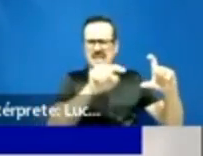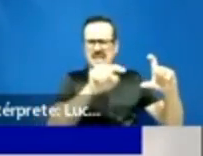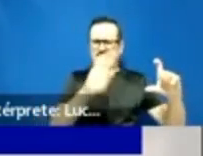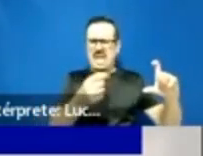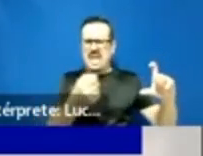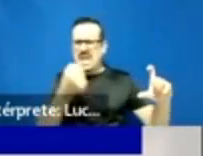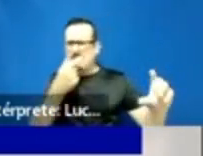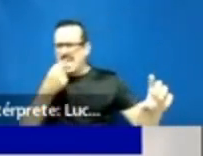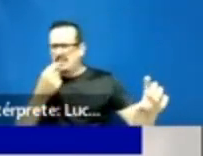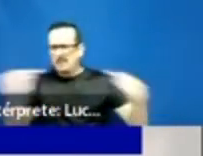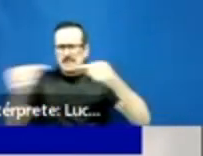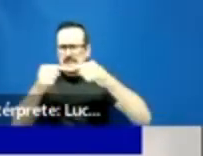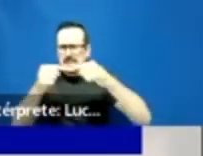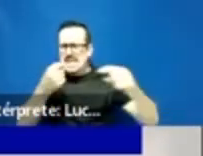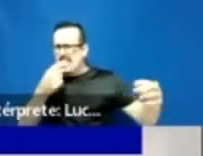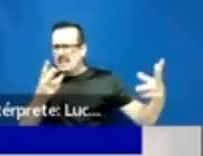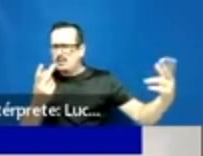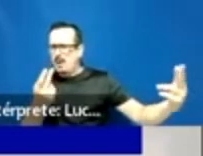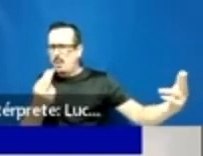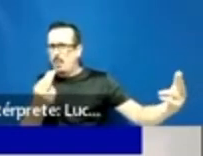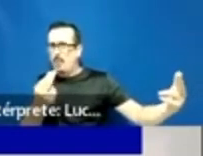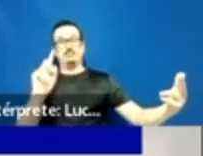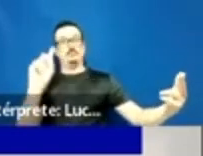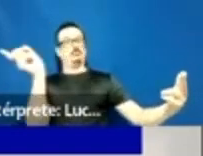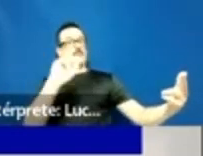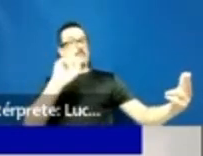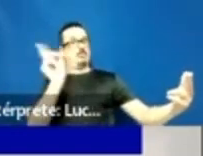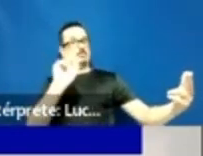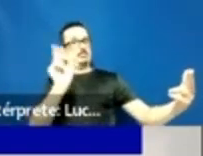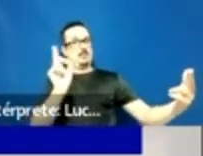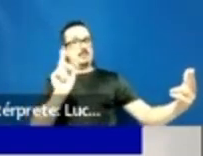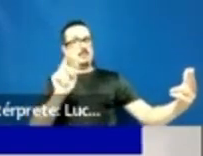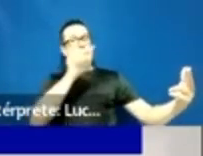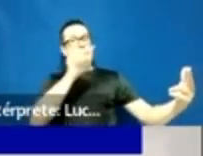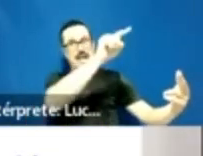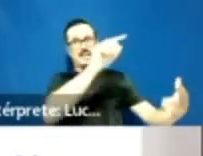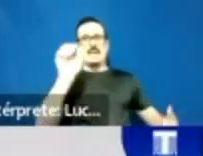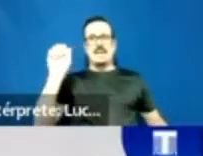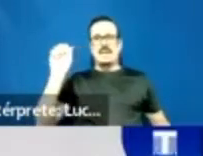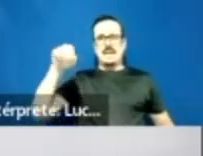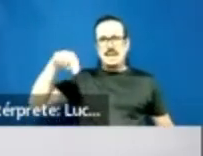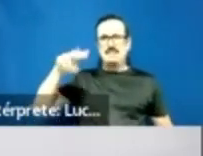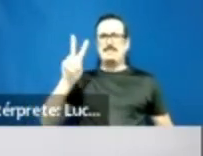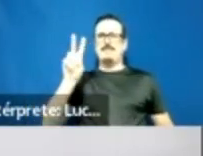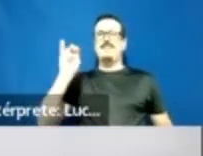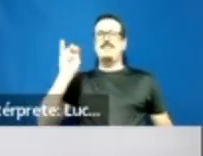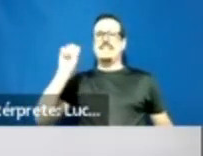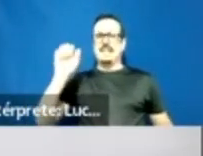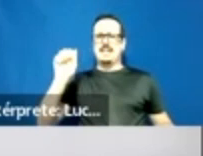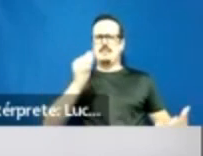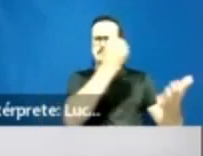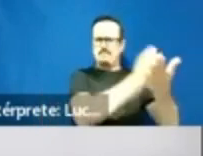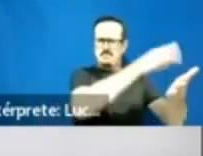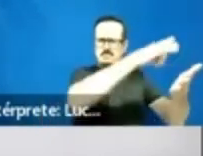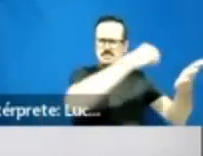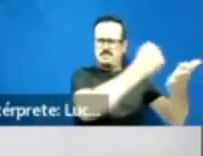portanto, está isento de registro na Anvisa. Você pode utilizar com muita tranquilidade. Já já o Carlos vai